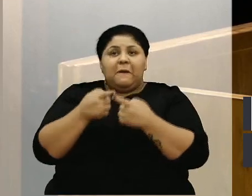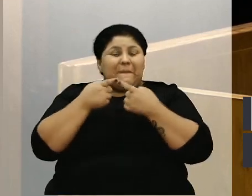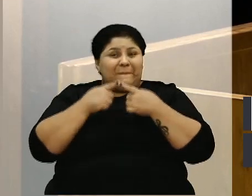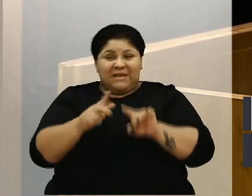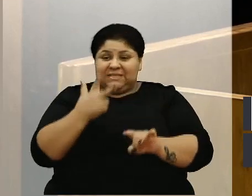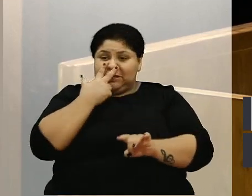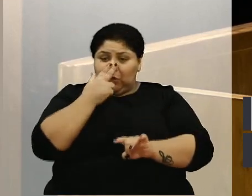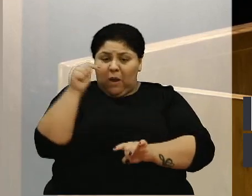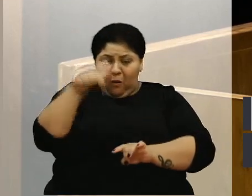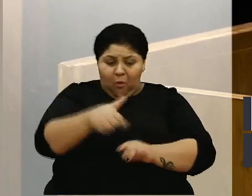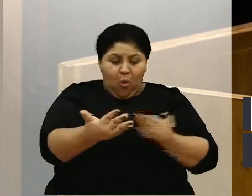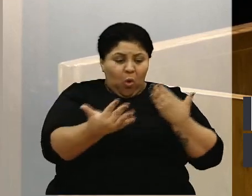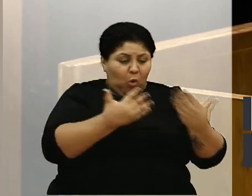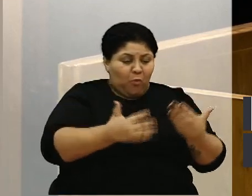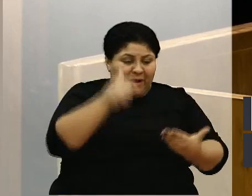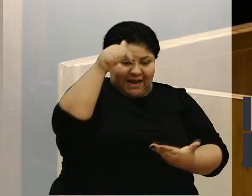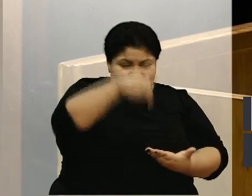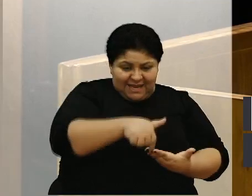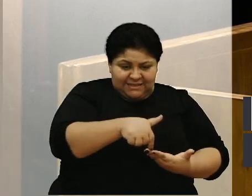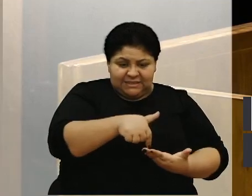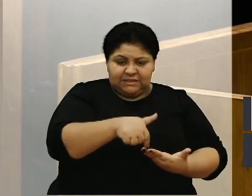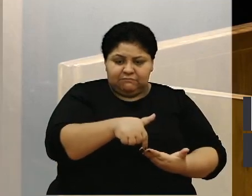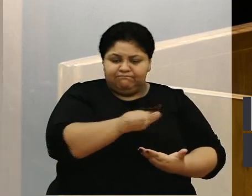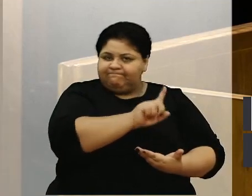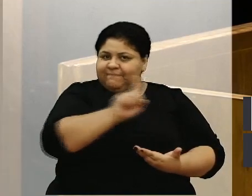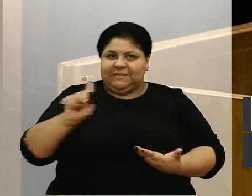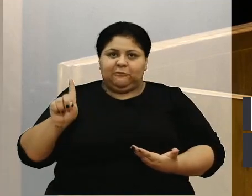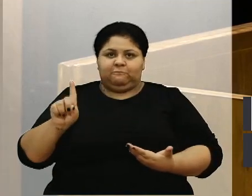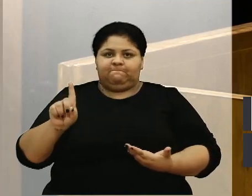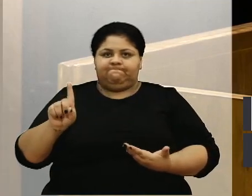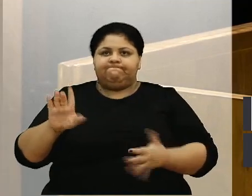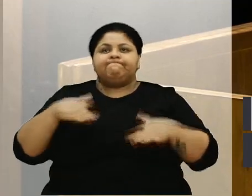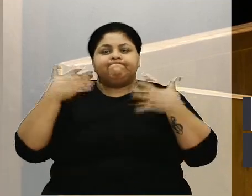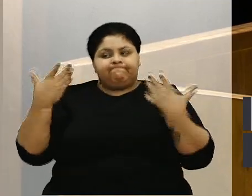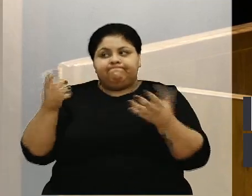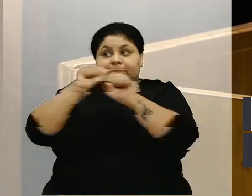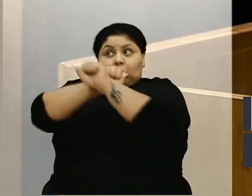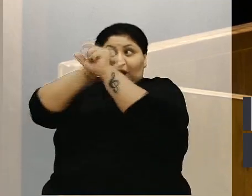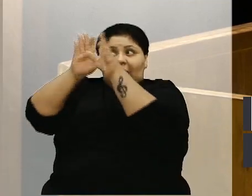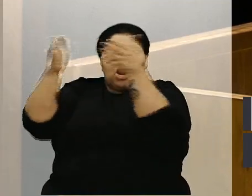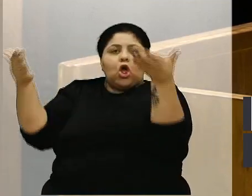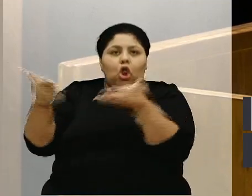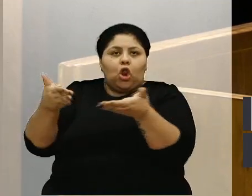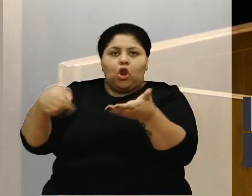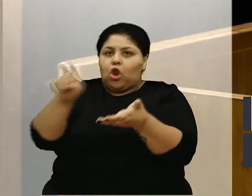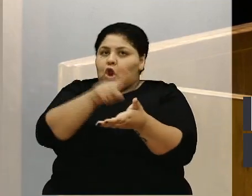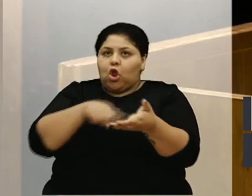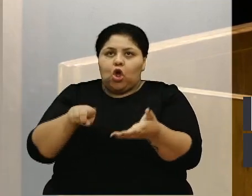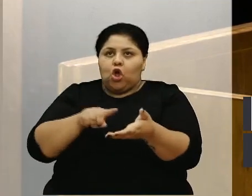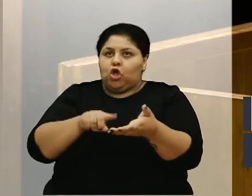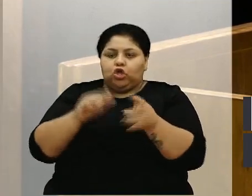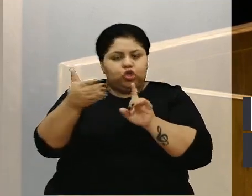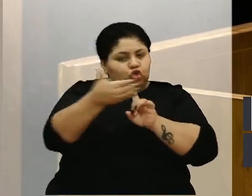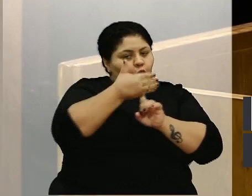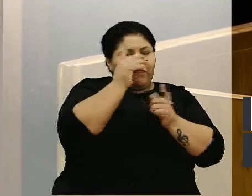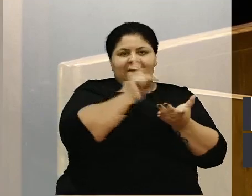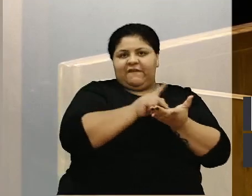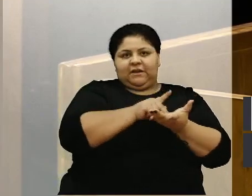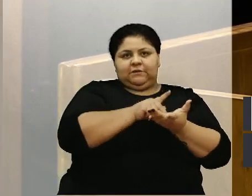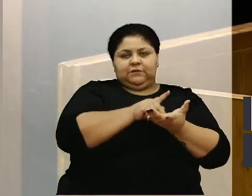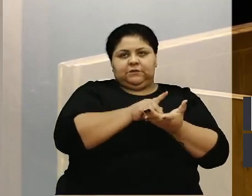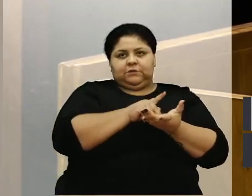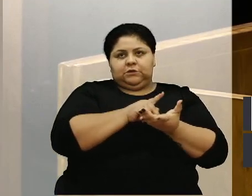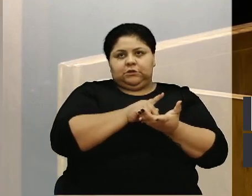nenhuma proporcionalmente deste tamanho. Então que fique claro aqui que nós não vamos esconder a verdade, que nós não